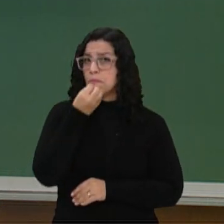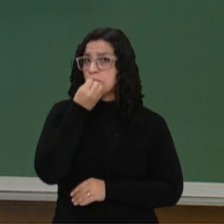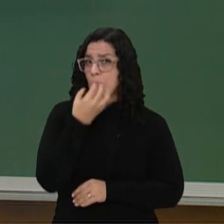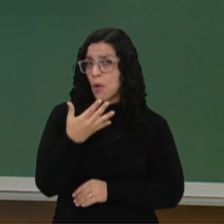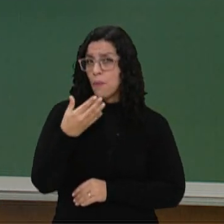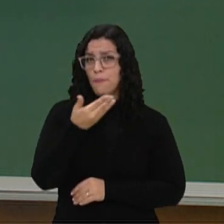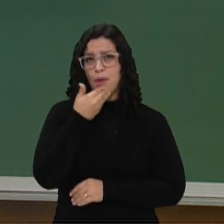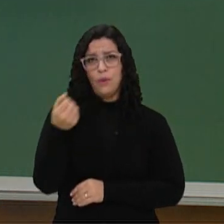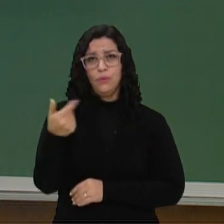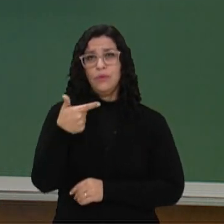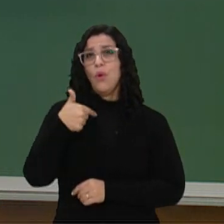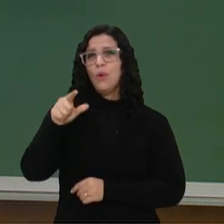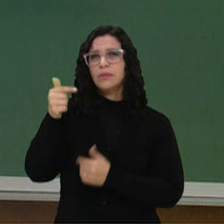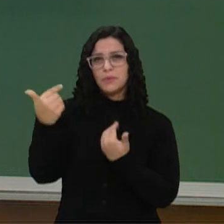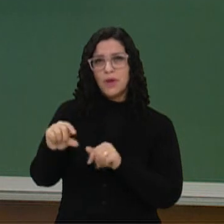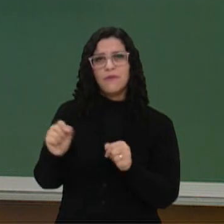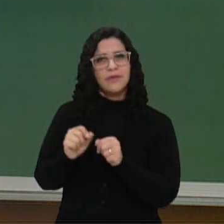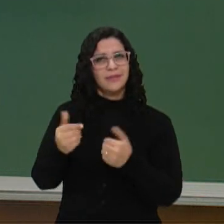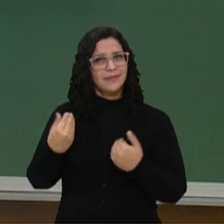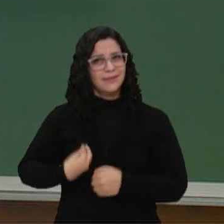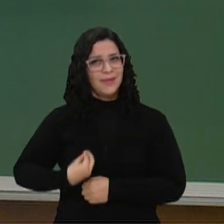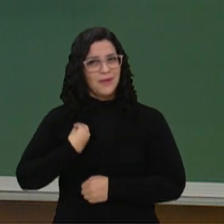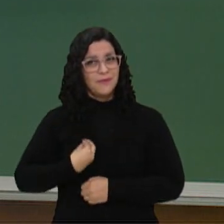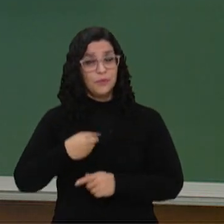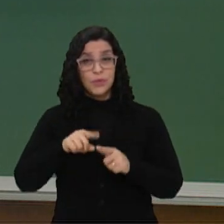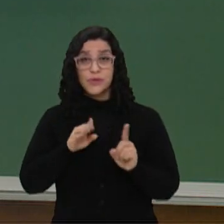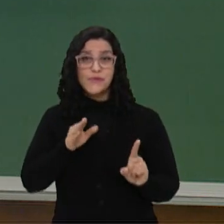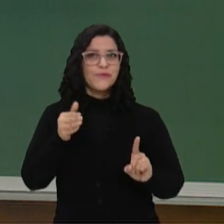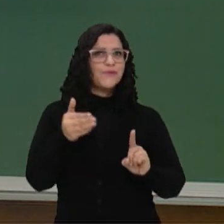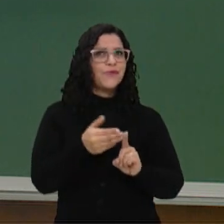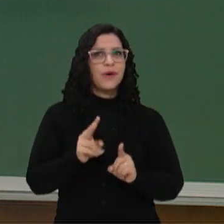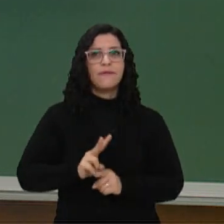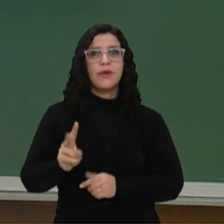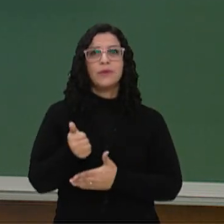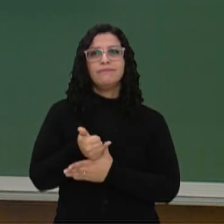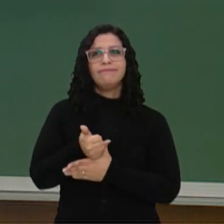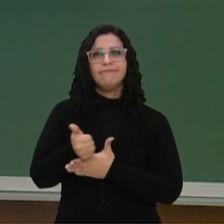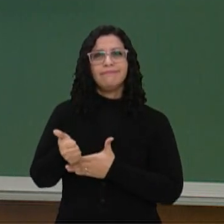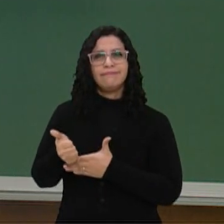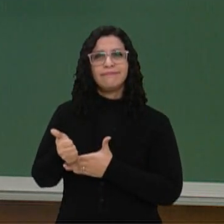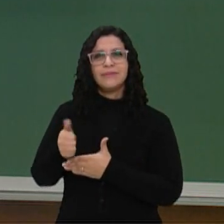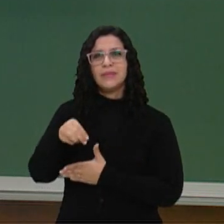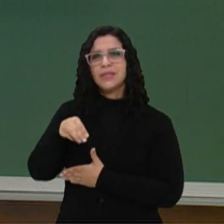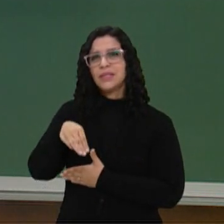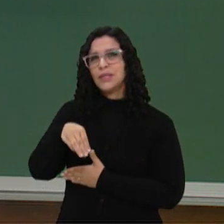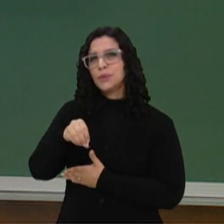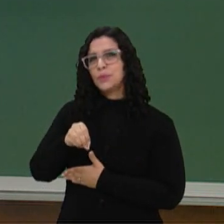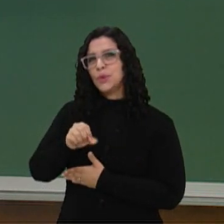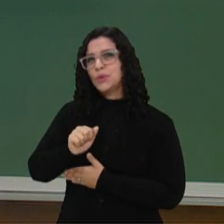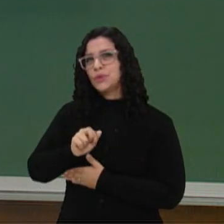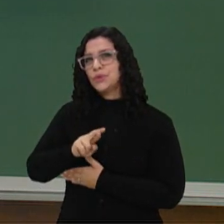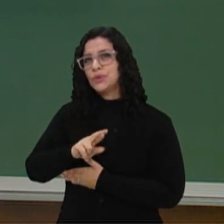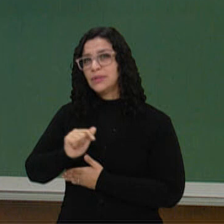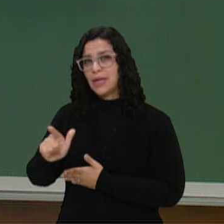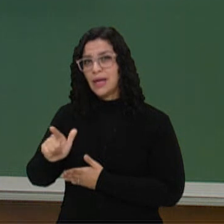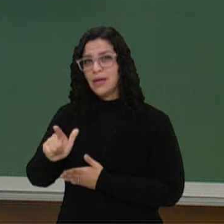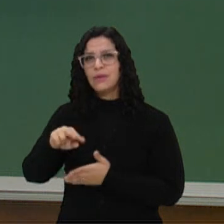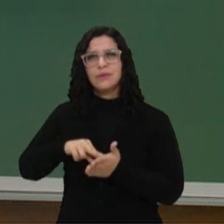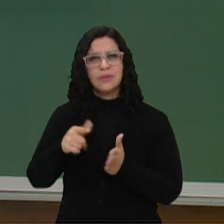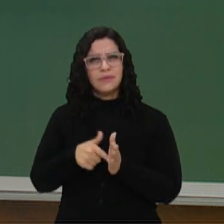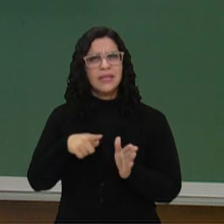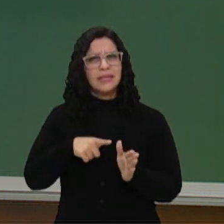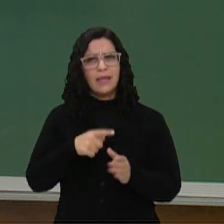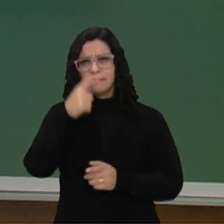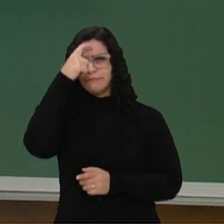qualquer teste que realizar. Então, por isso que ela foca nos valores morais, para depois, como consequência, eles refletem